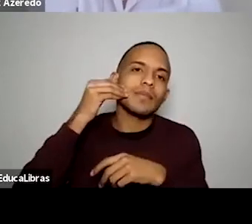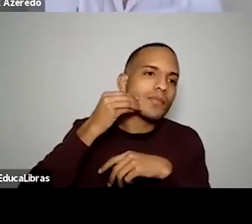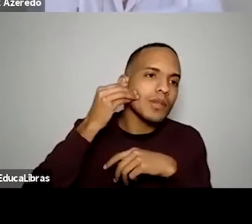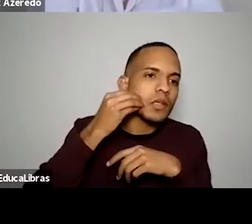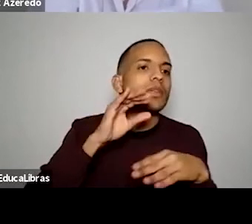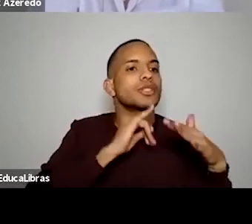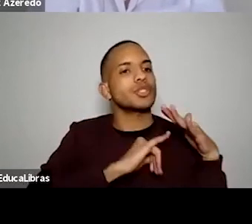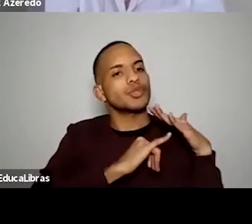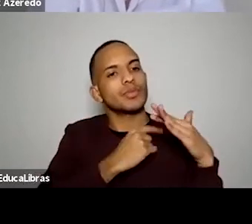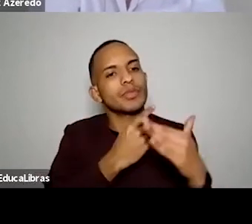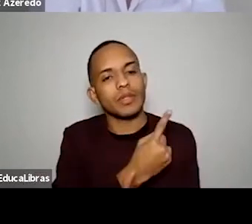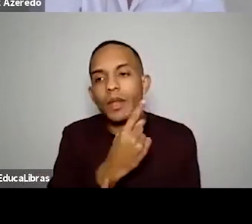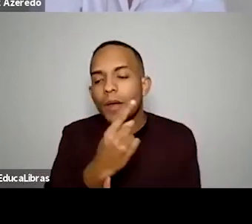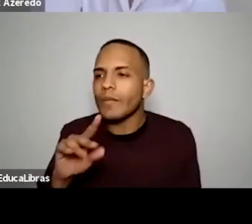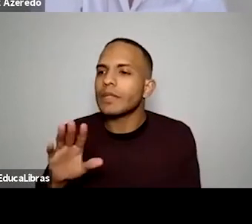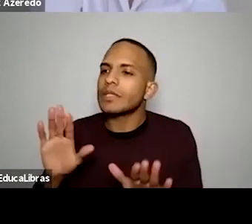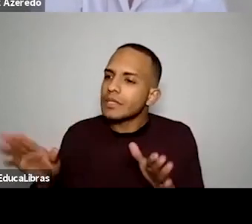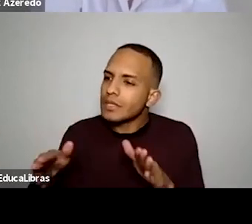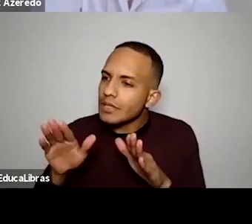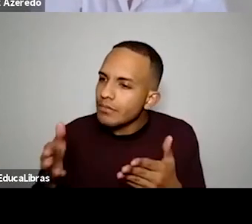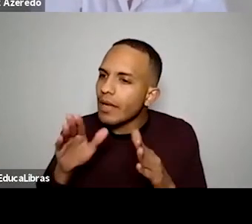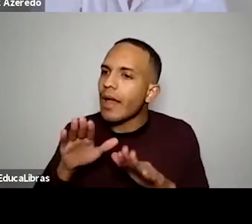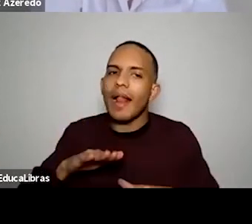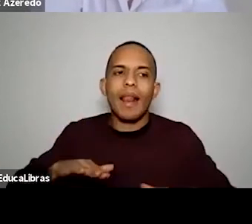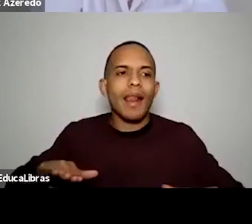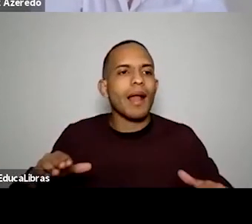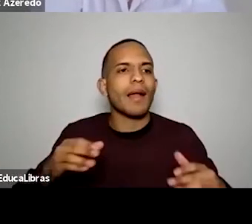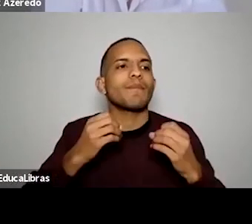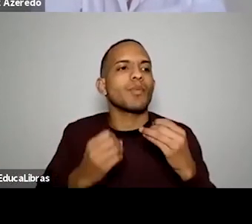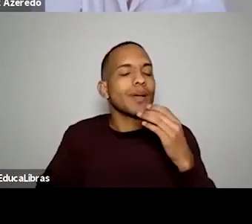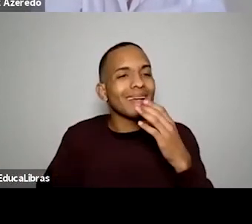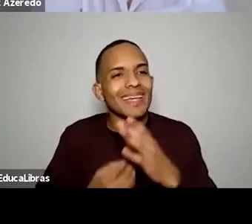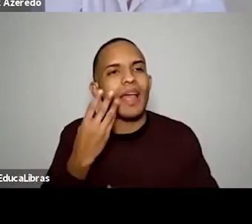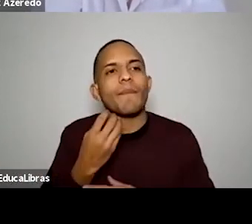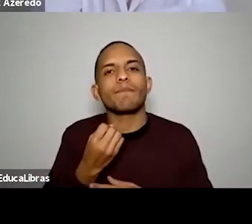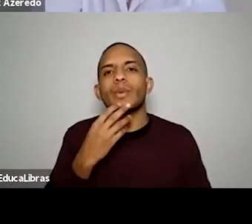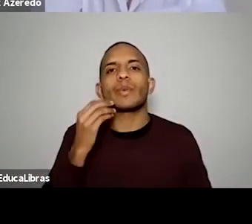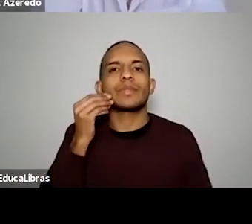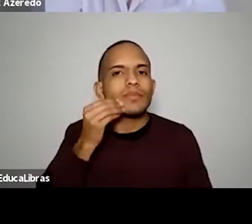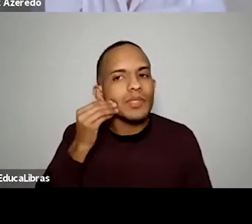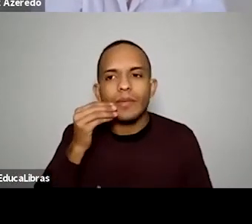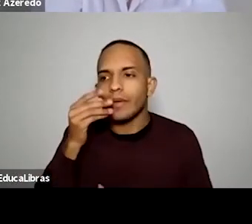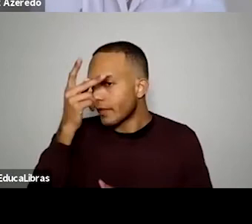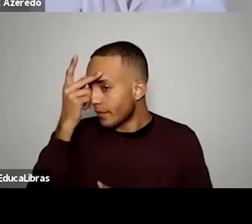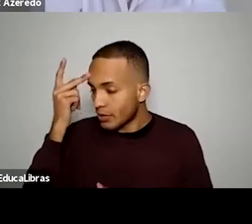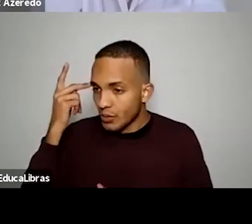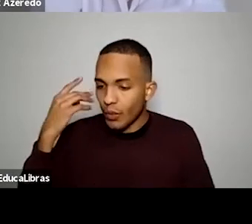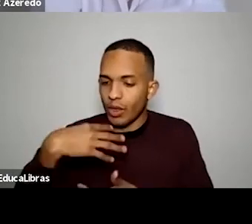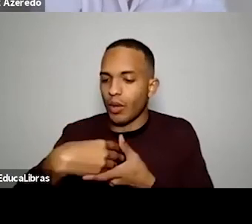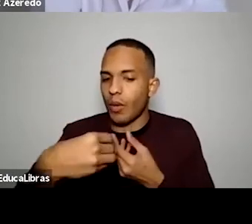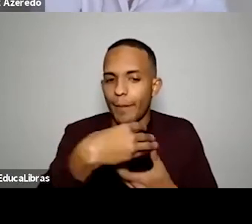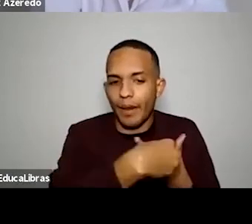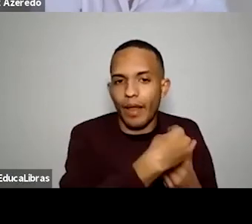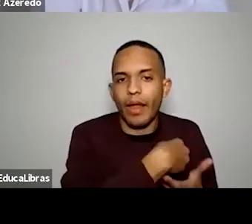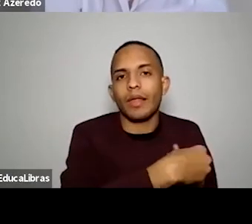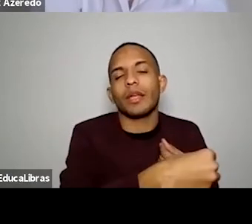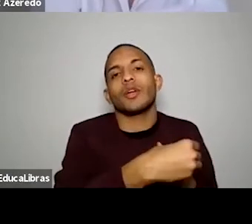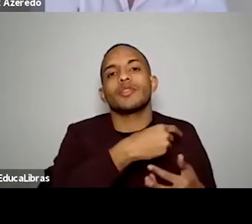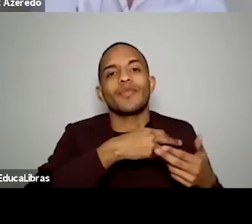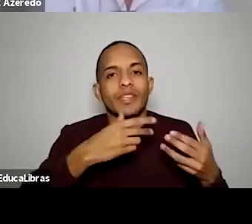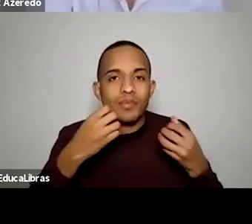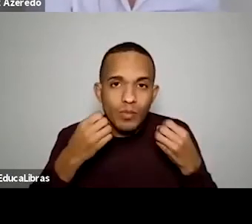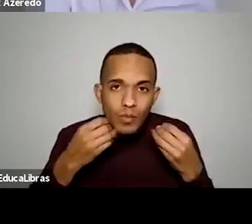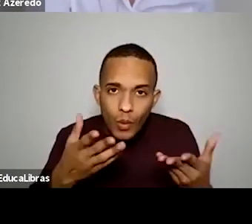instituições, provocar criar boas experiências, inspirar outras pessoas para fazerem alguma